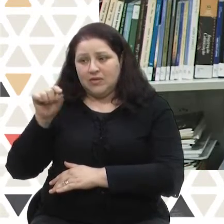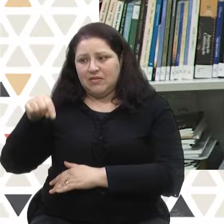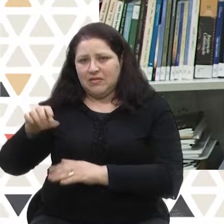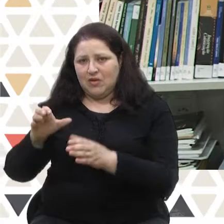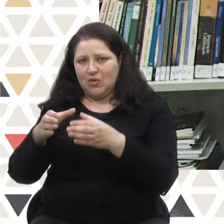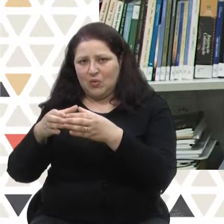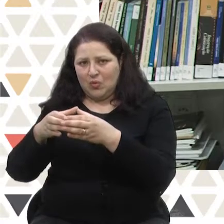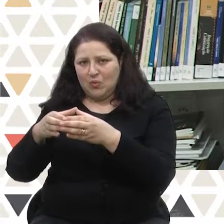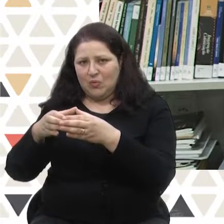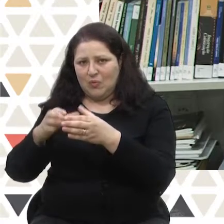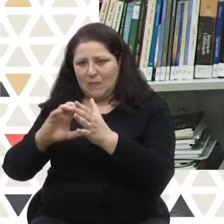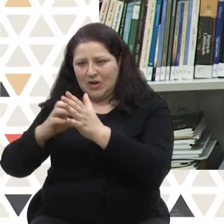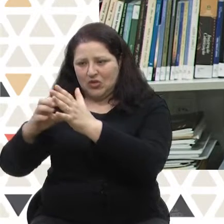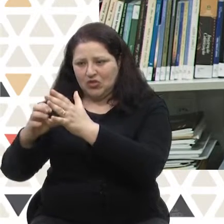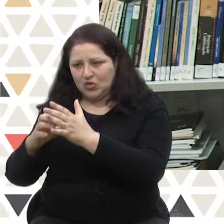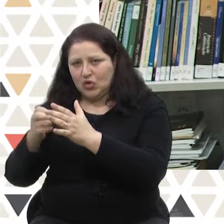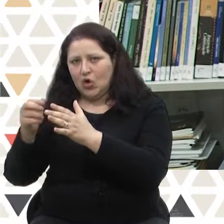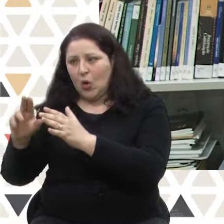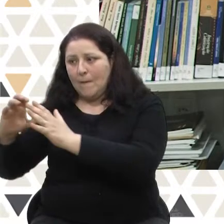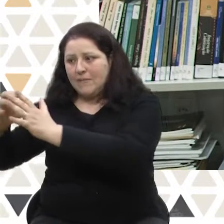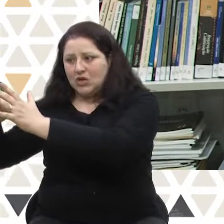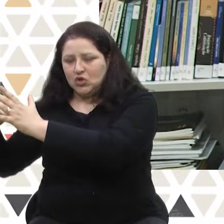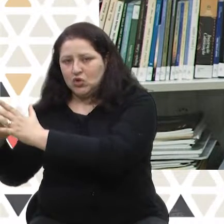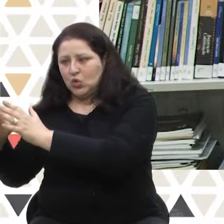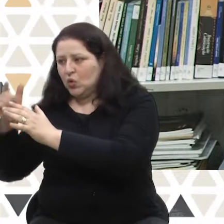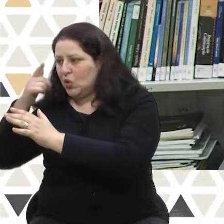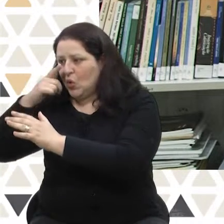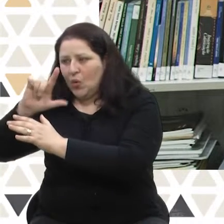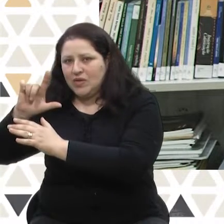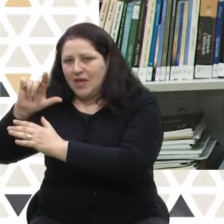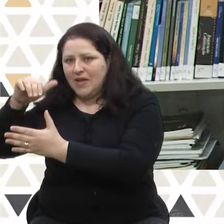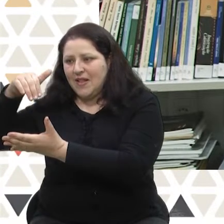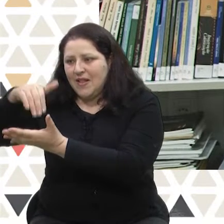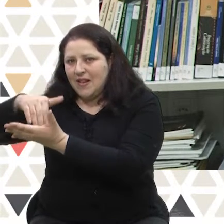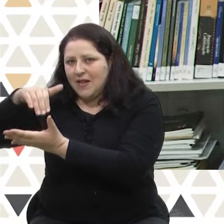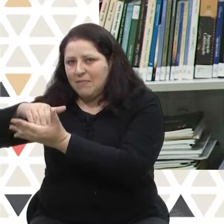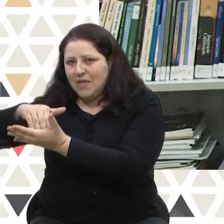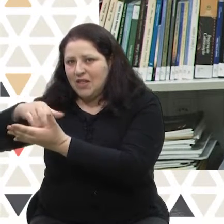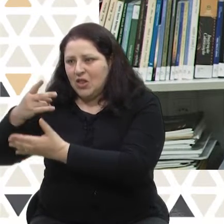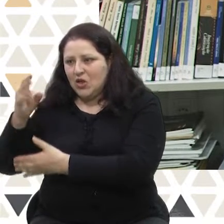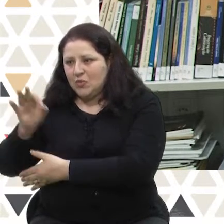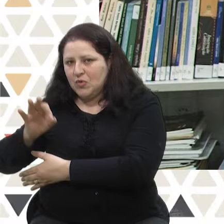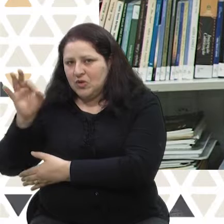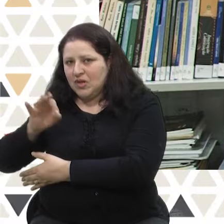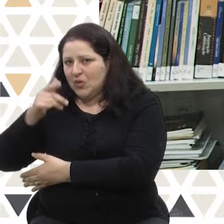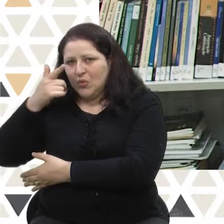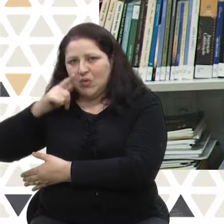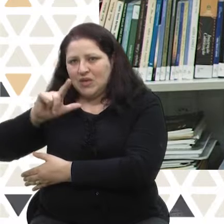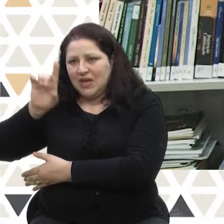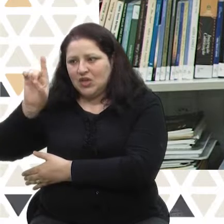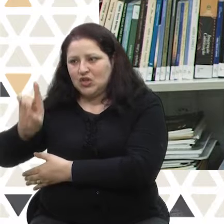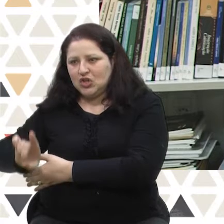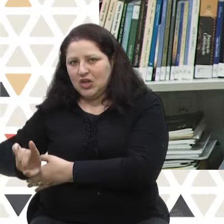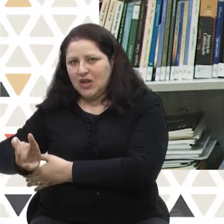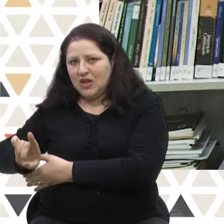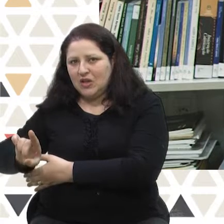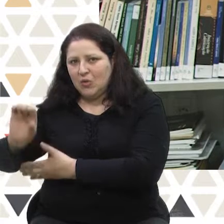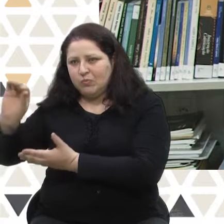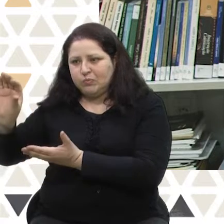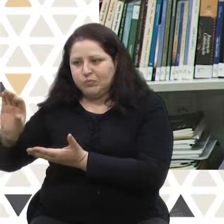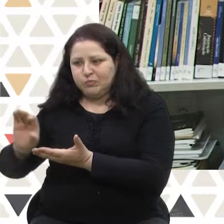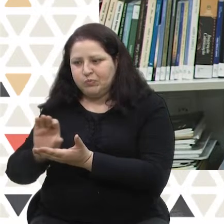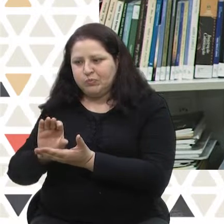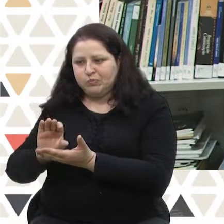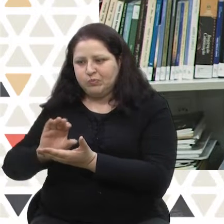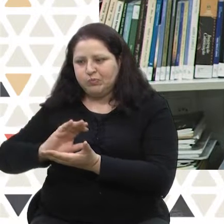ou os partidos na eleição para a Câmara dos Deputados não atingir esse percentual, não terá direito ao fundo partidário, não terá direito ao